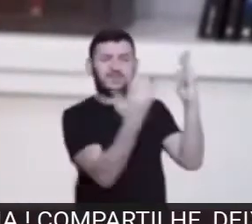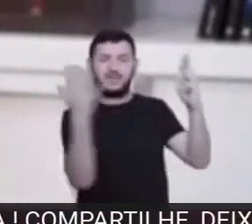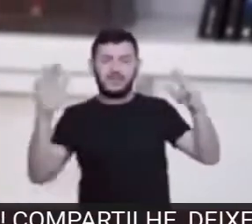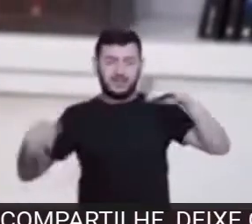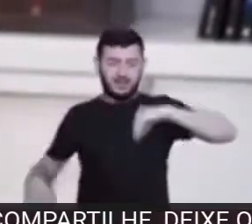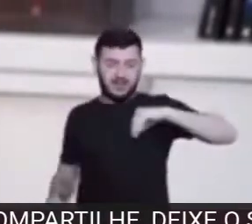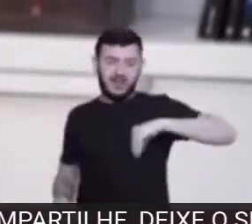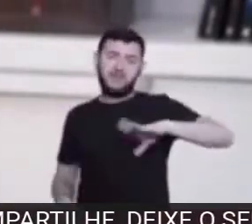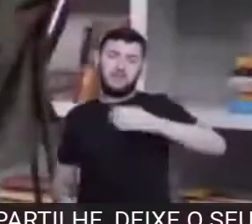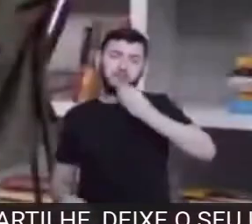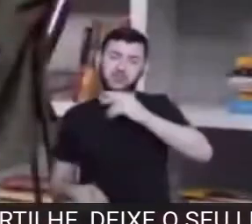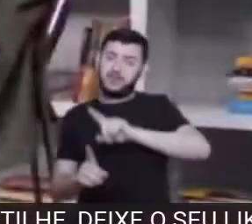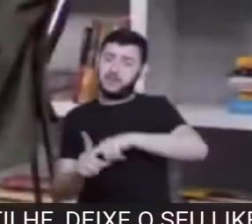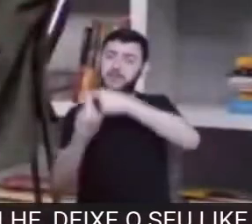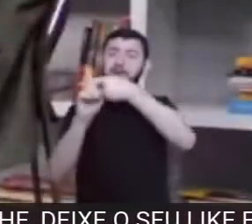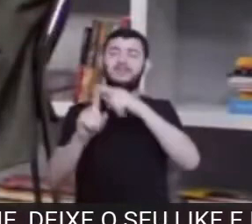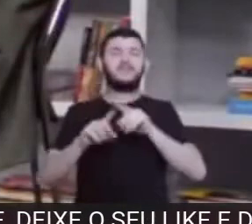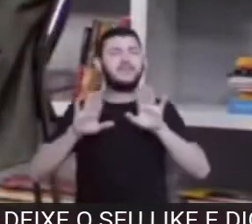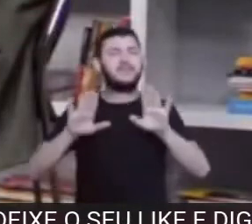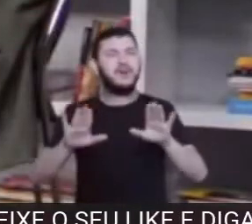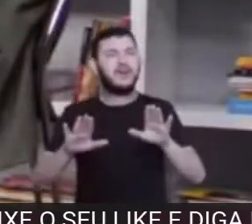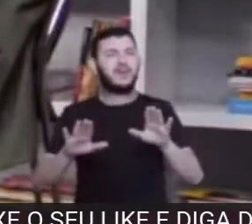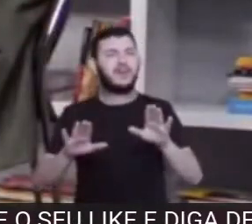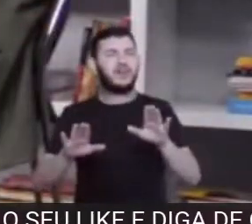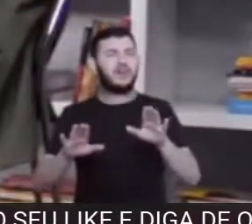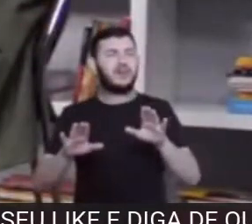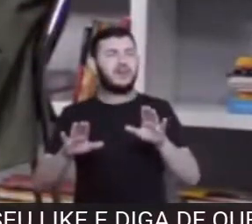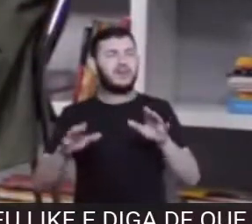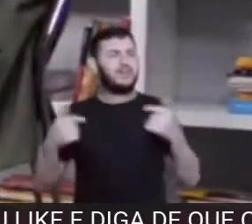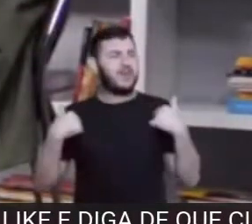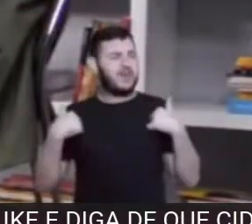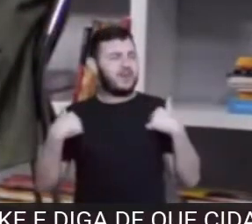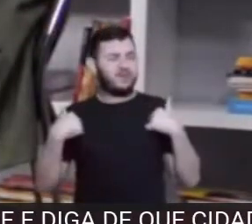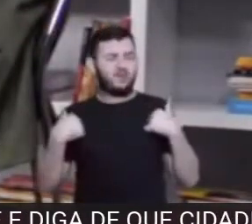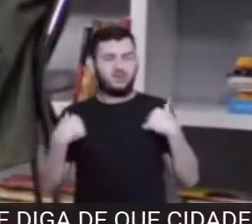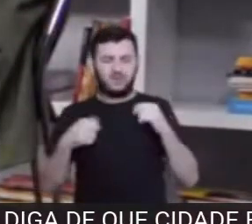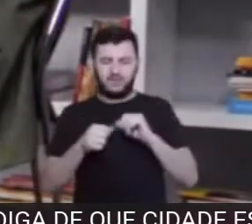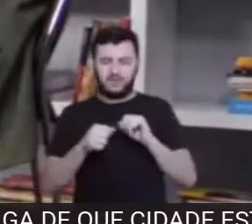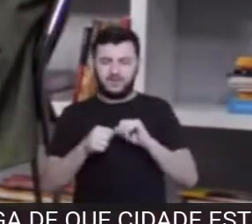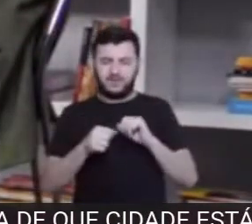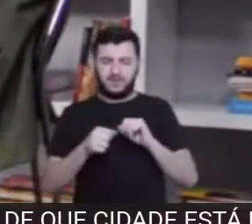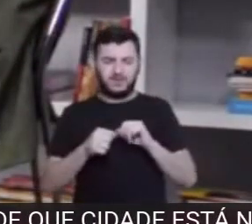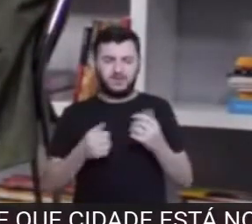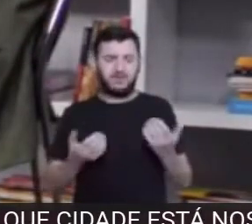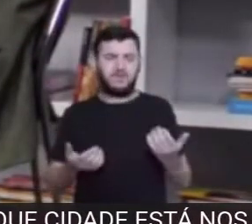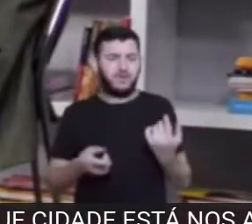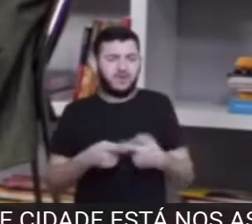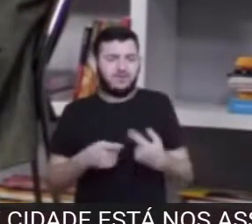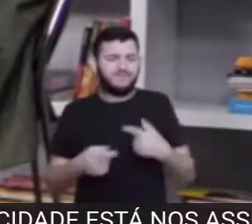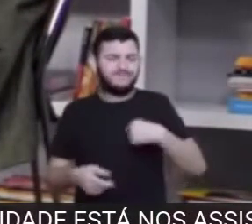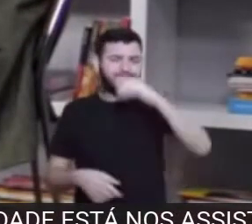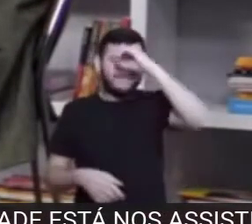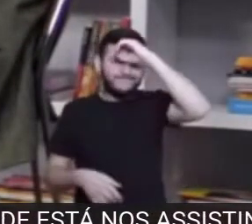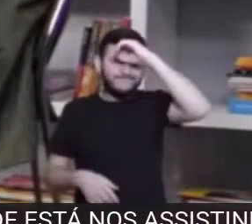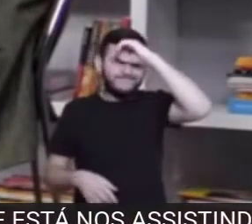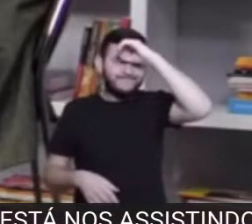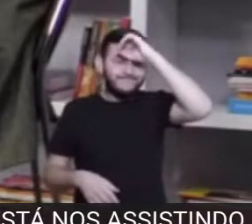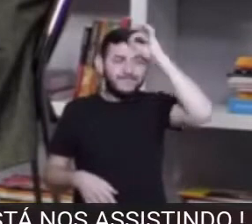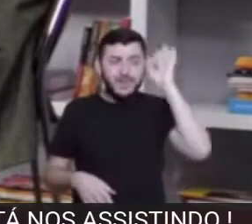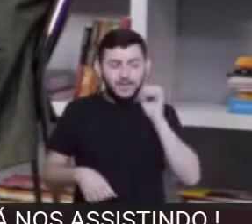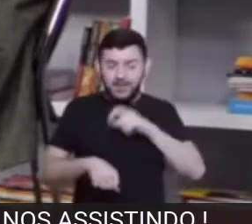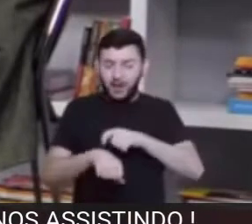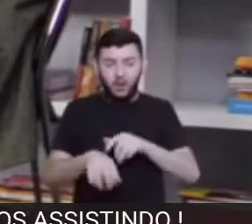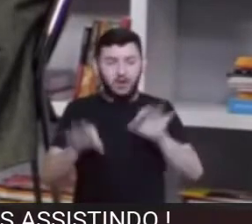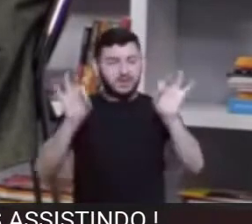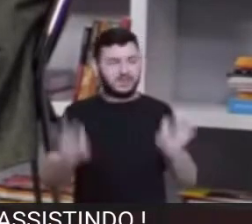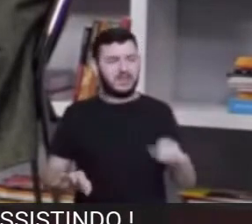fez? Poderia, ou... não é que não fez, é que você não sabe fazer tudo na hora, ou seja, e você não decide as coisas assim, você decide com um conjunto de